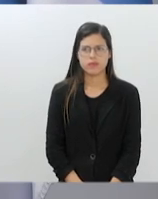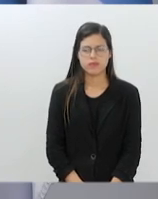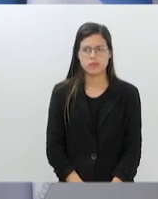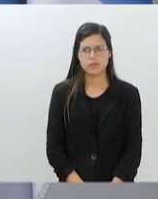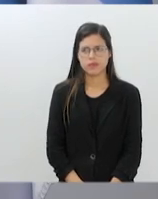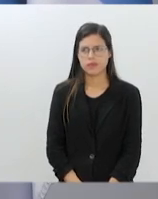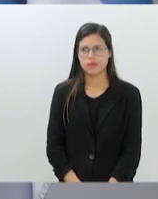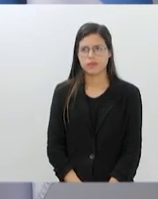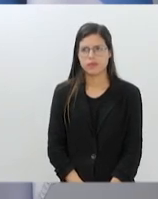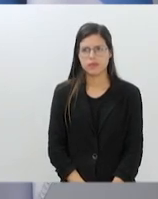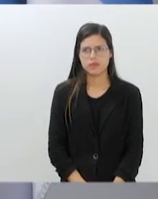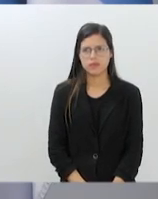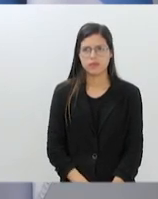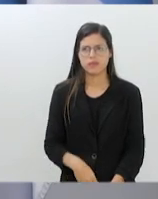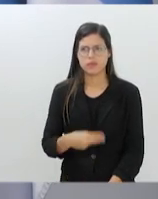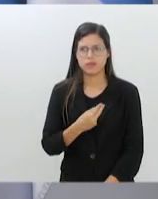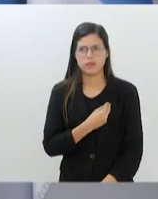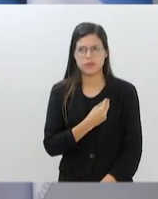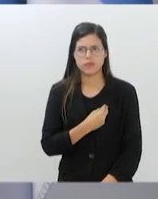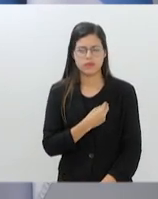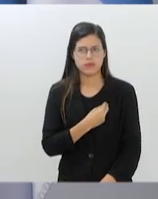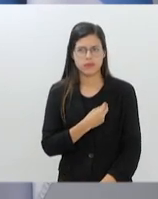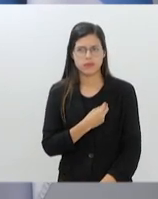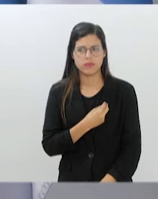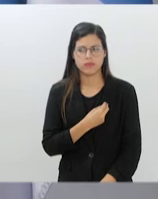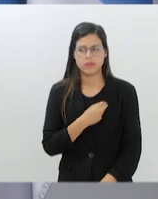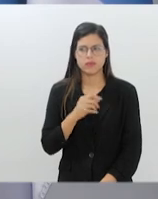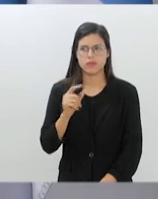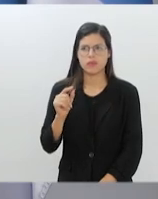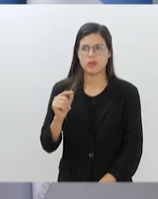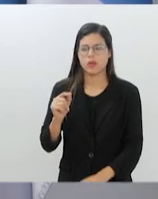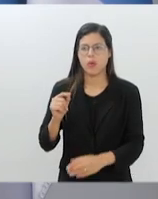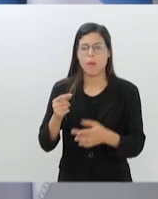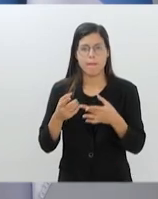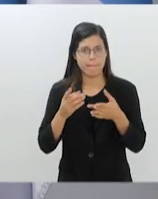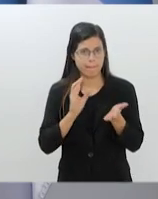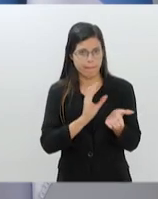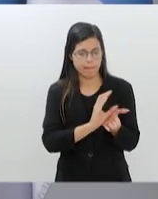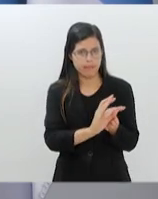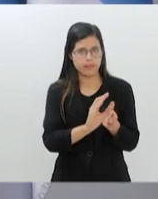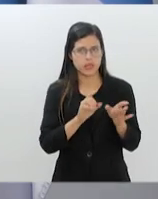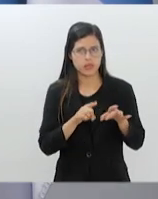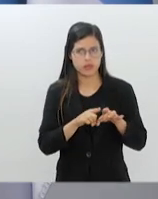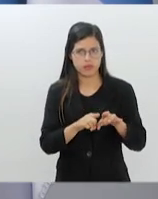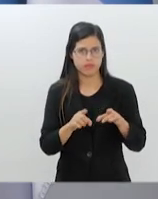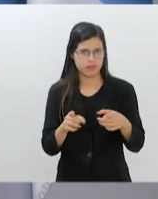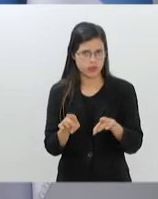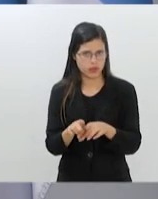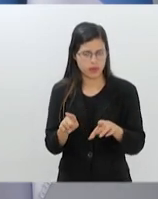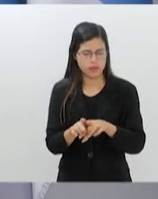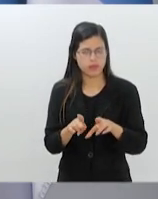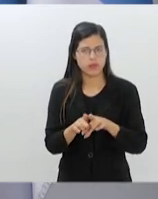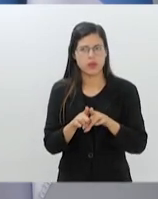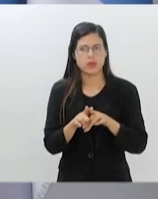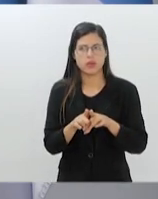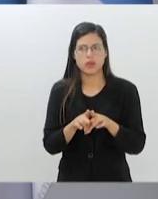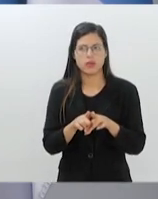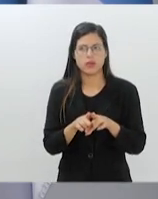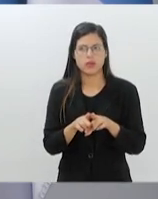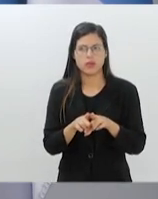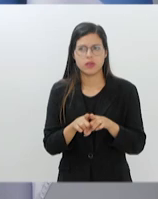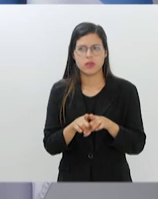eh existe aqui uma um patrocínio também do